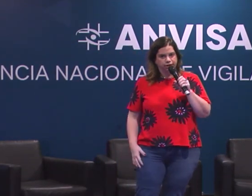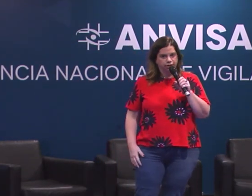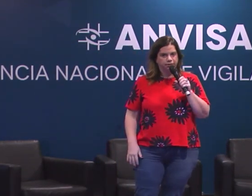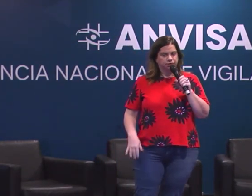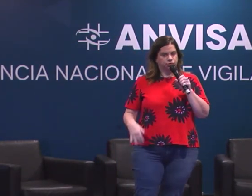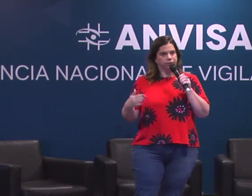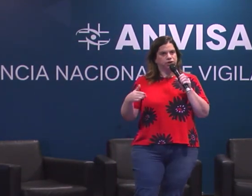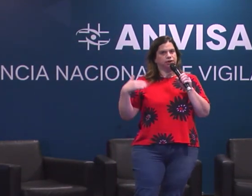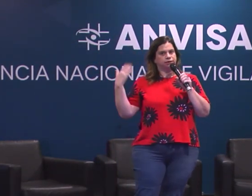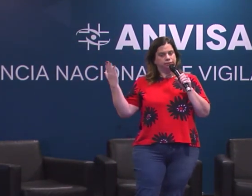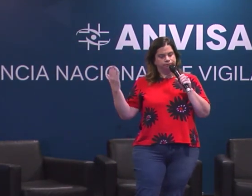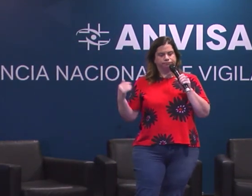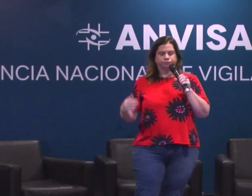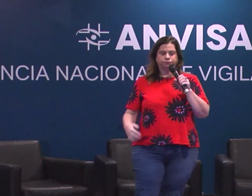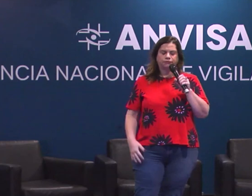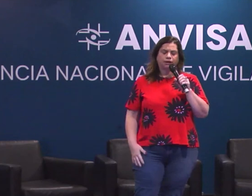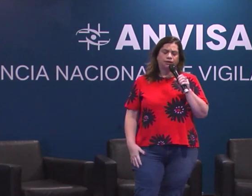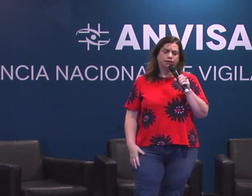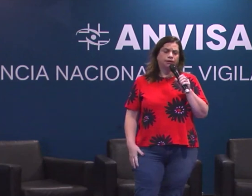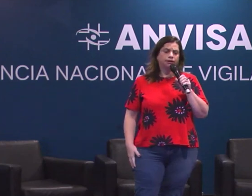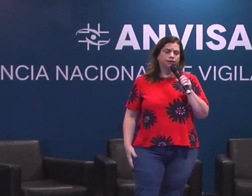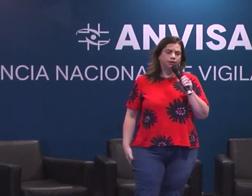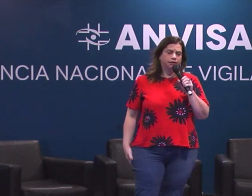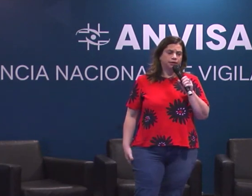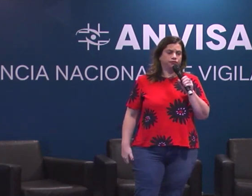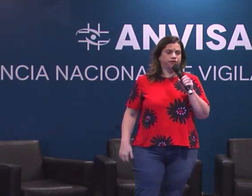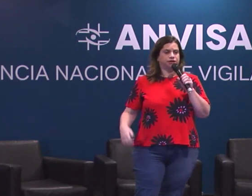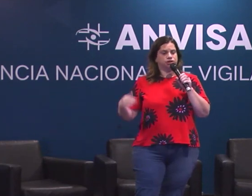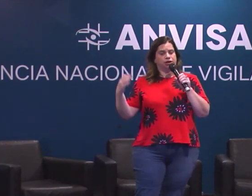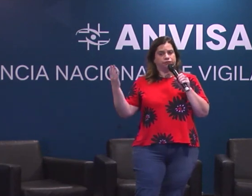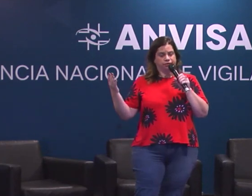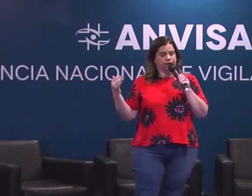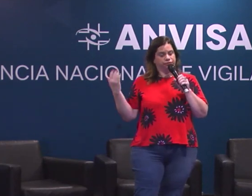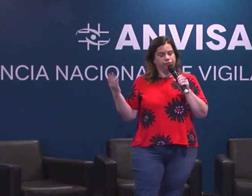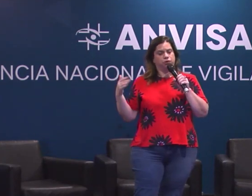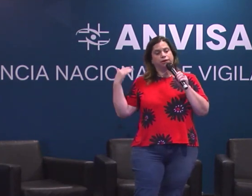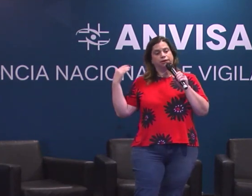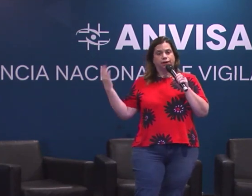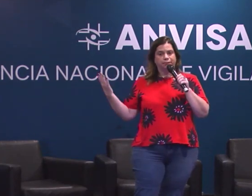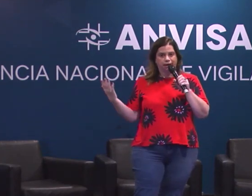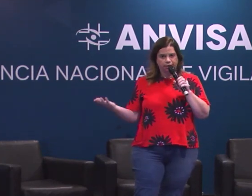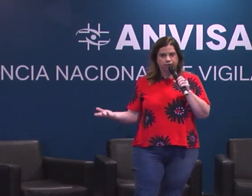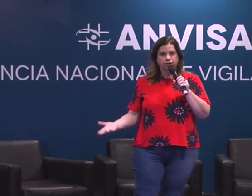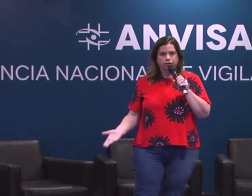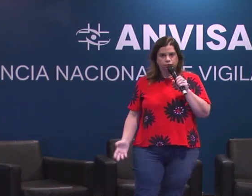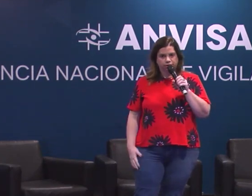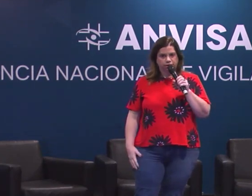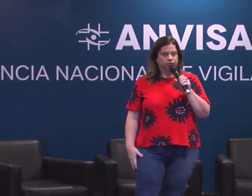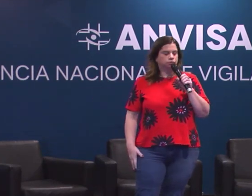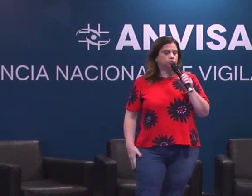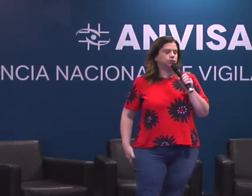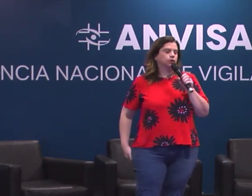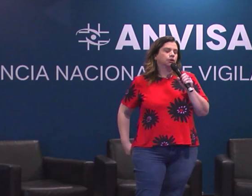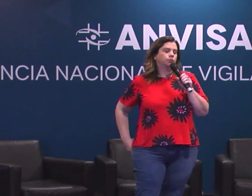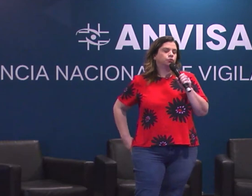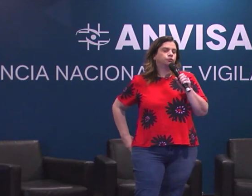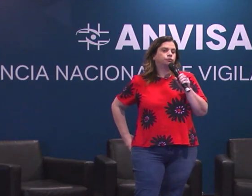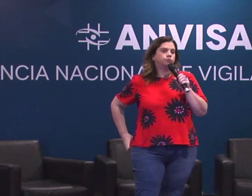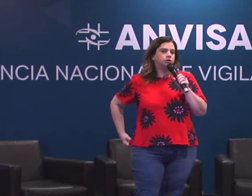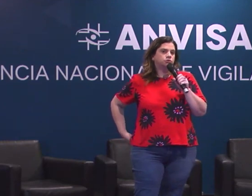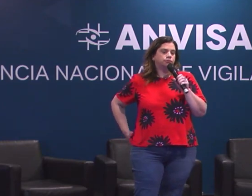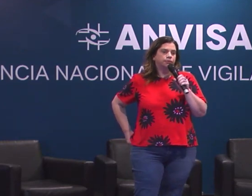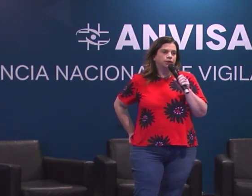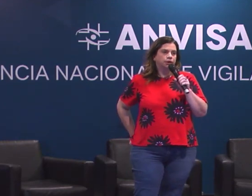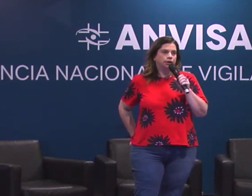tema, atualmente ele até está na Universidade da Califórnia, ele trabalha o tema do produto